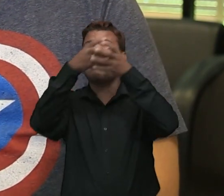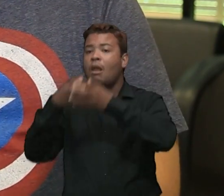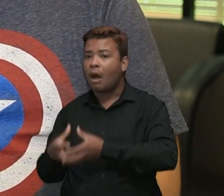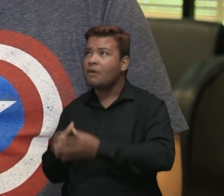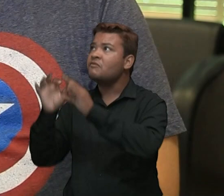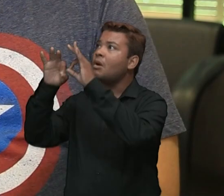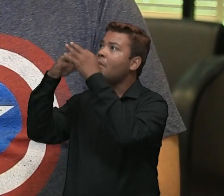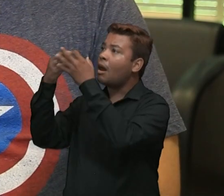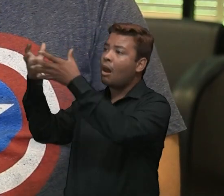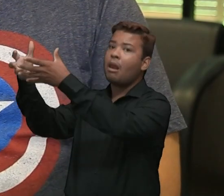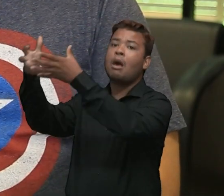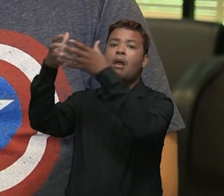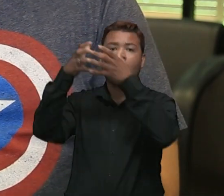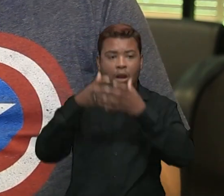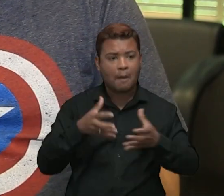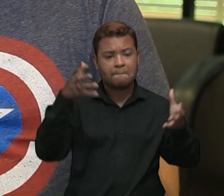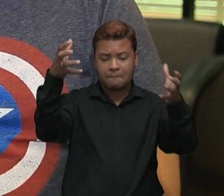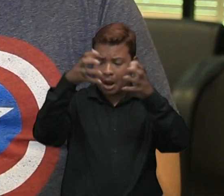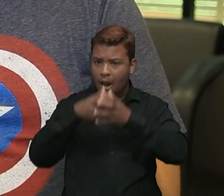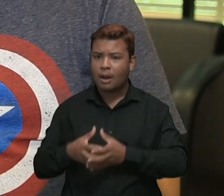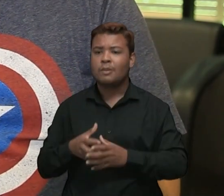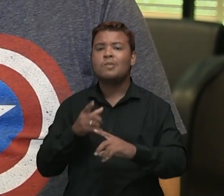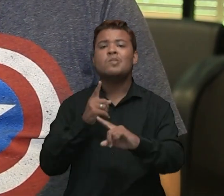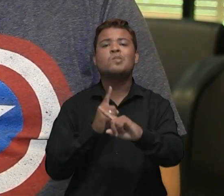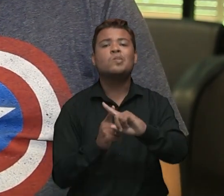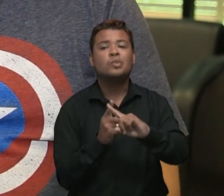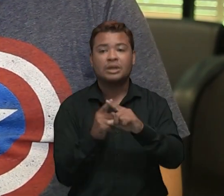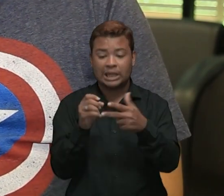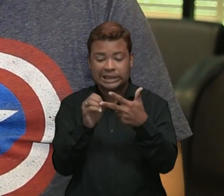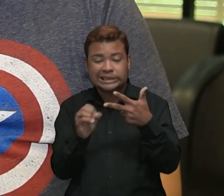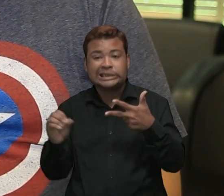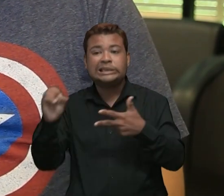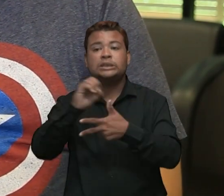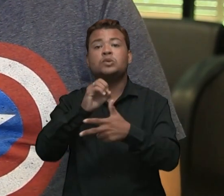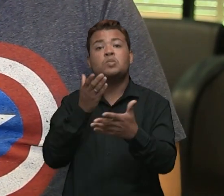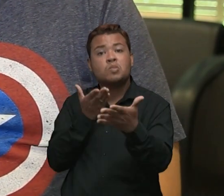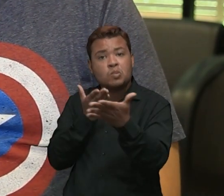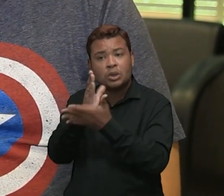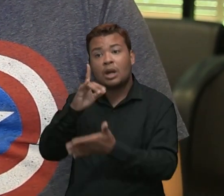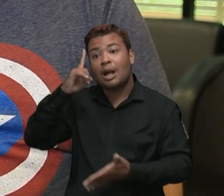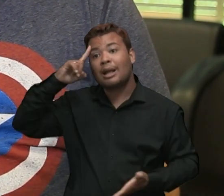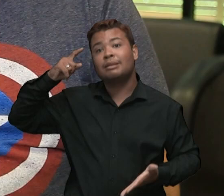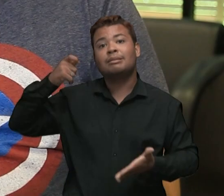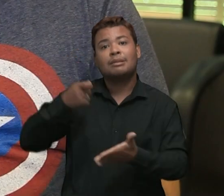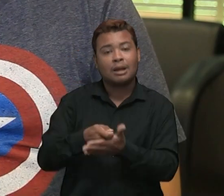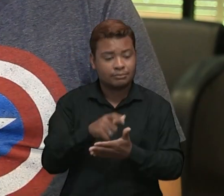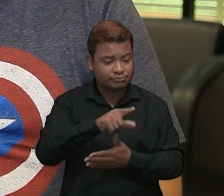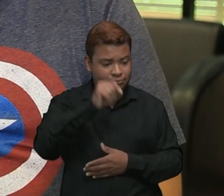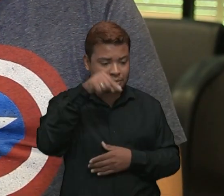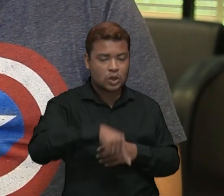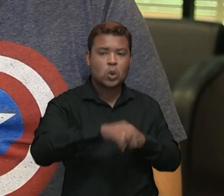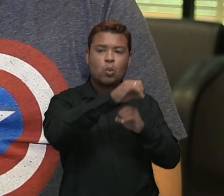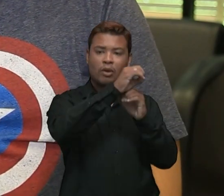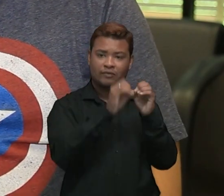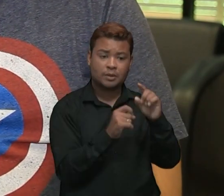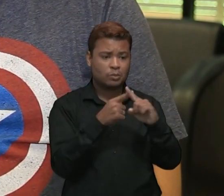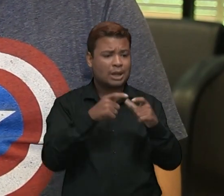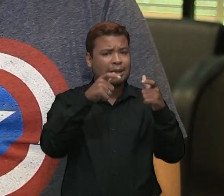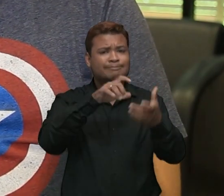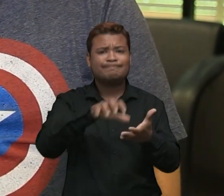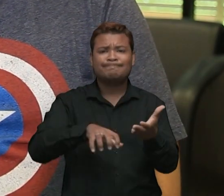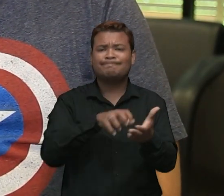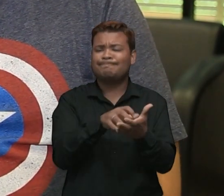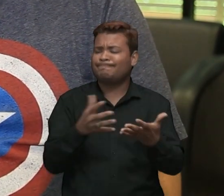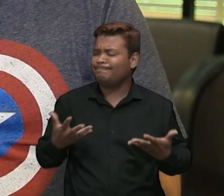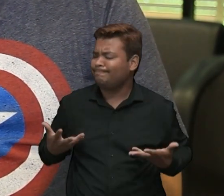passaram pelo SISU e optaram pelo curso, pela faculdade, pela universidade, que é um centro de excelência,